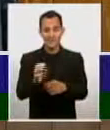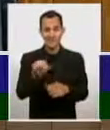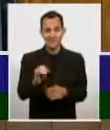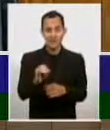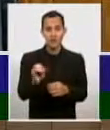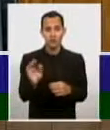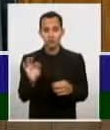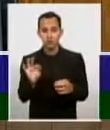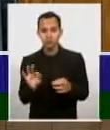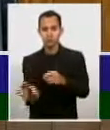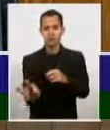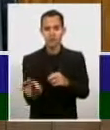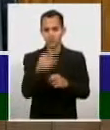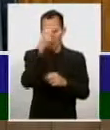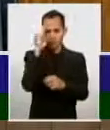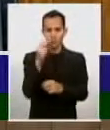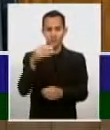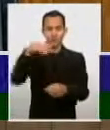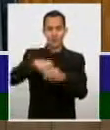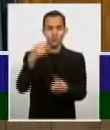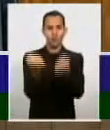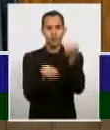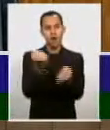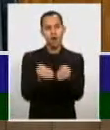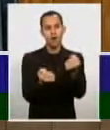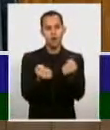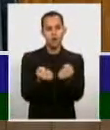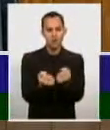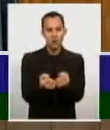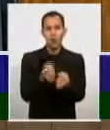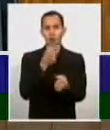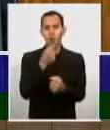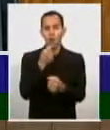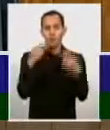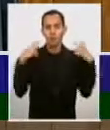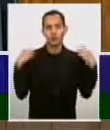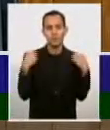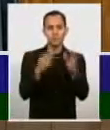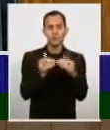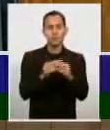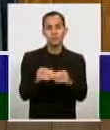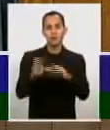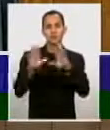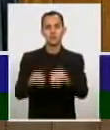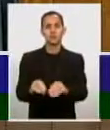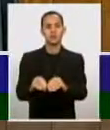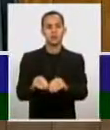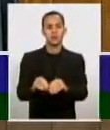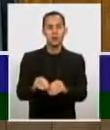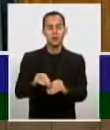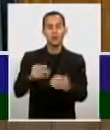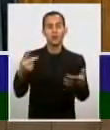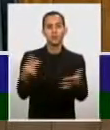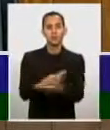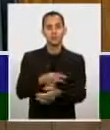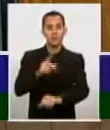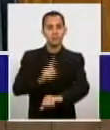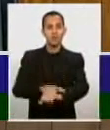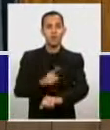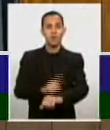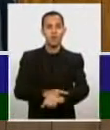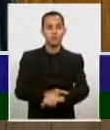seja ligado quando o usuário estiver no interior do veículo, poderá o motorista solicitar que seja desligado sob pena de determinar a